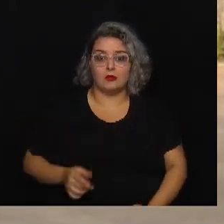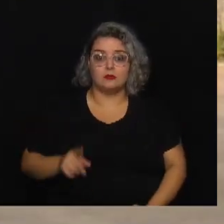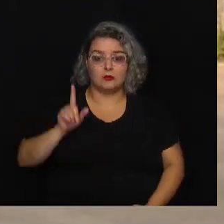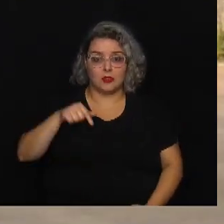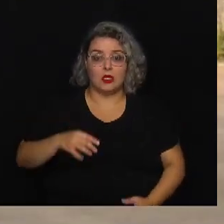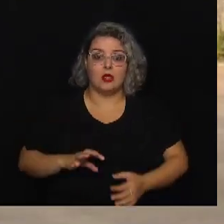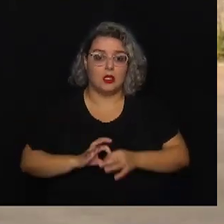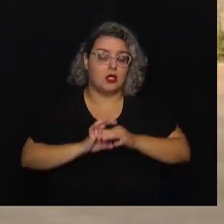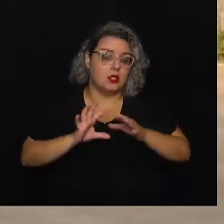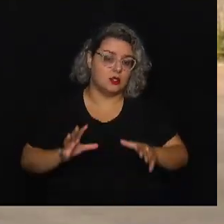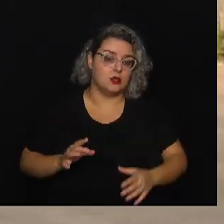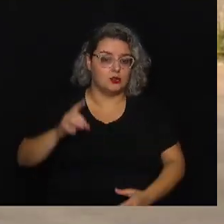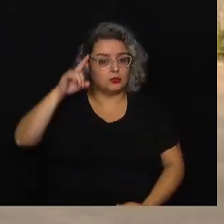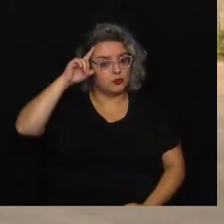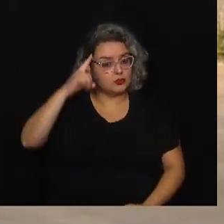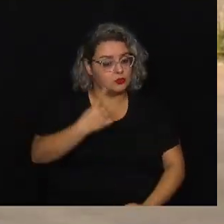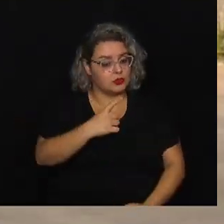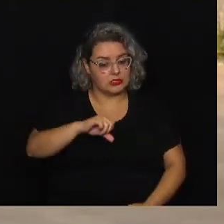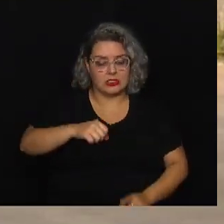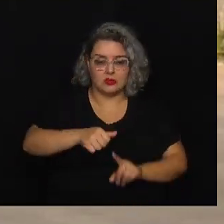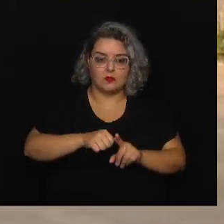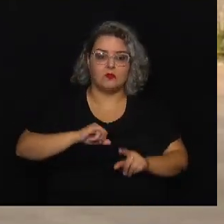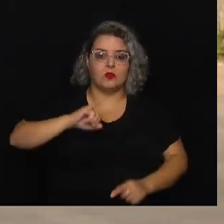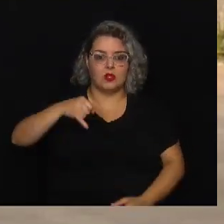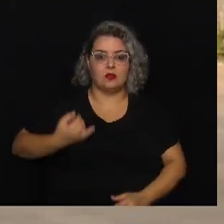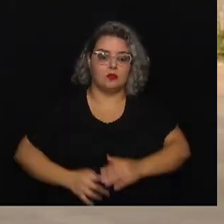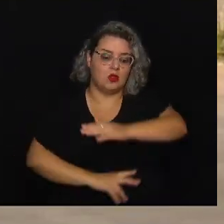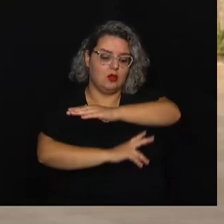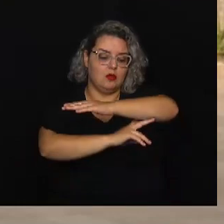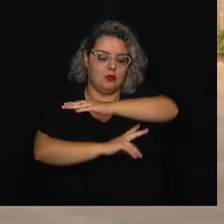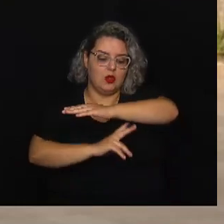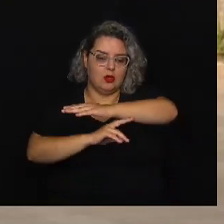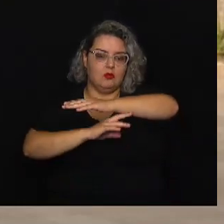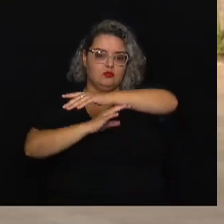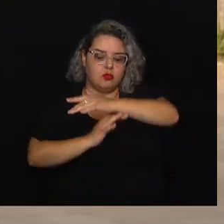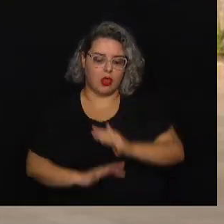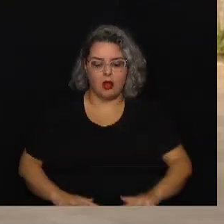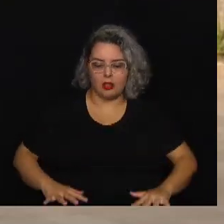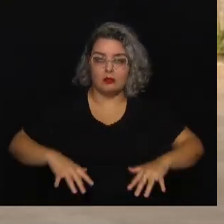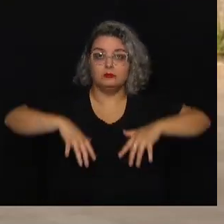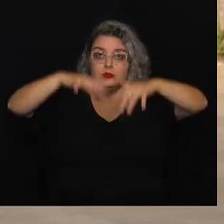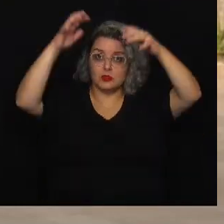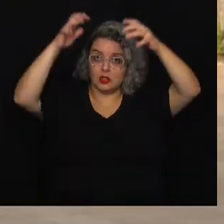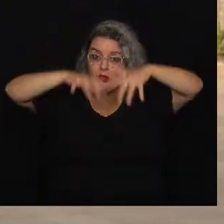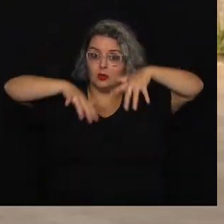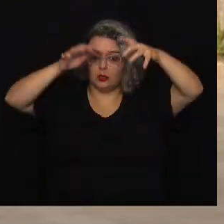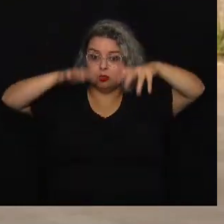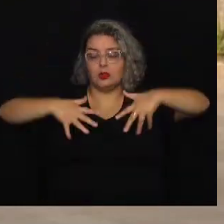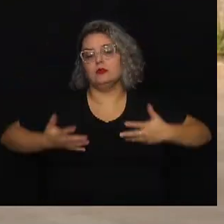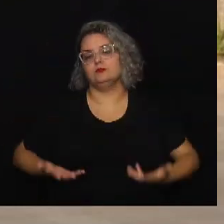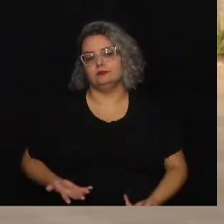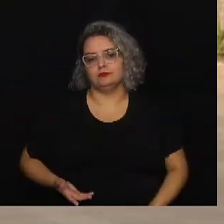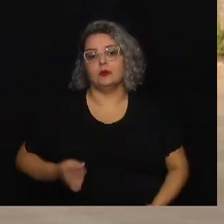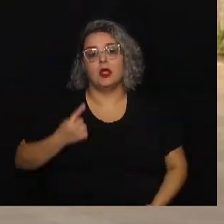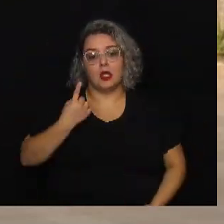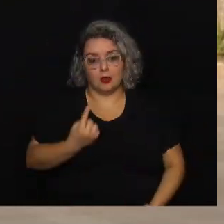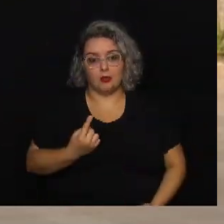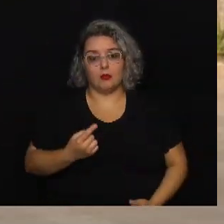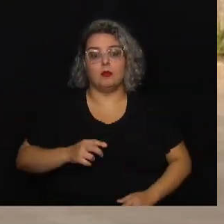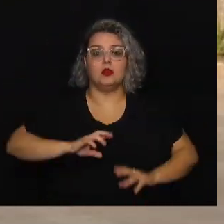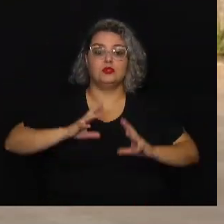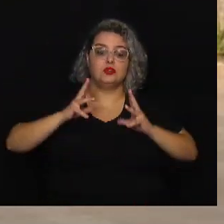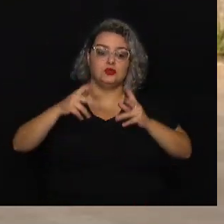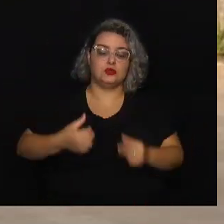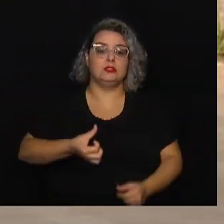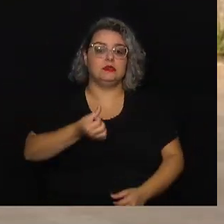no último dia 19 de janeiro, durante uma forte chuva que caiu sobre Campinas. E é uma das 6 estruturas